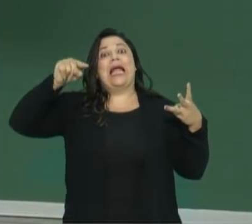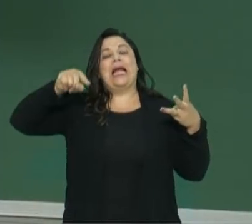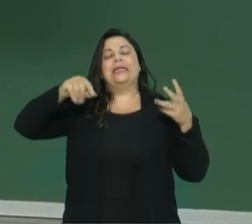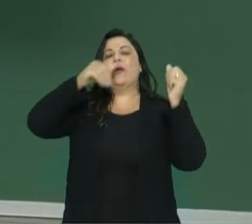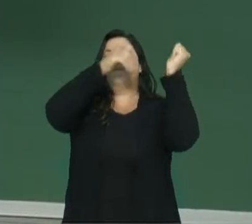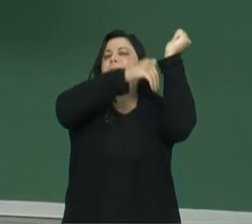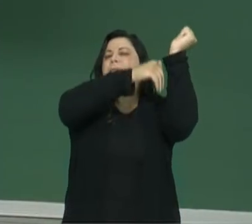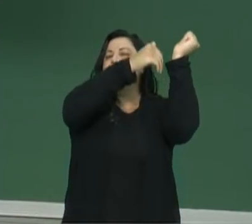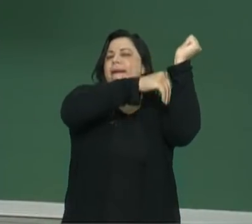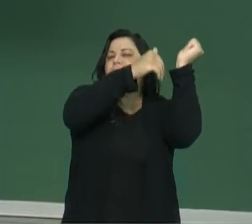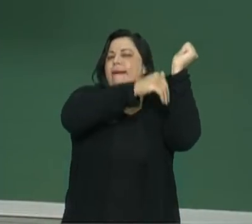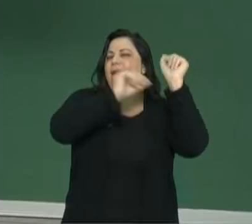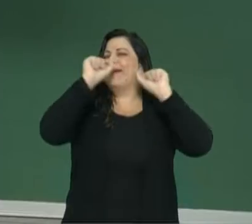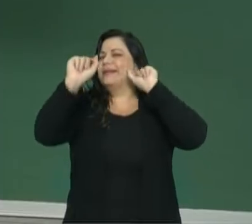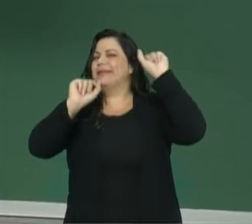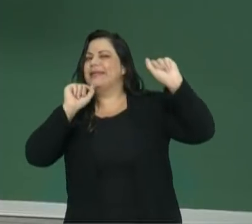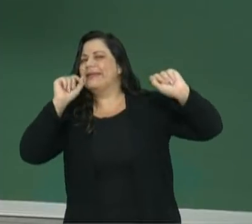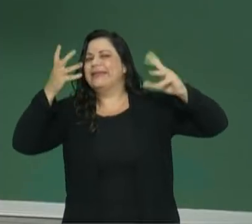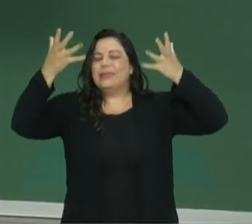do bolo. Gente,